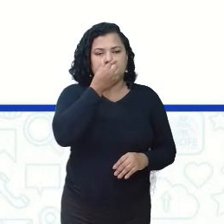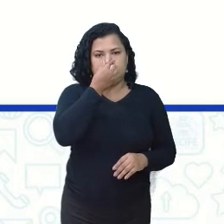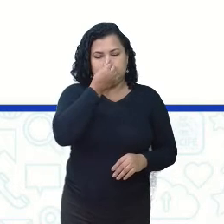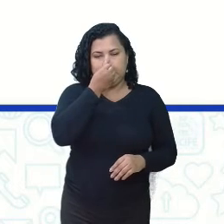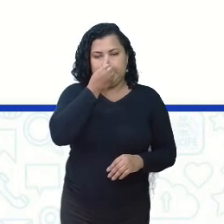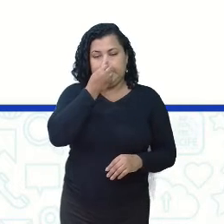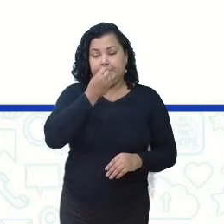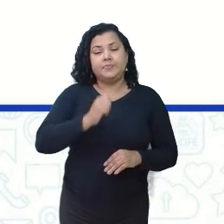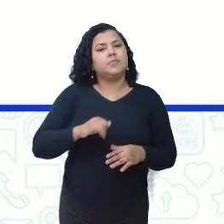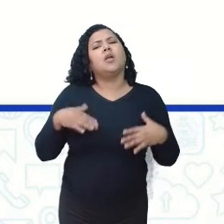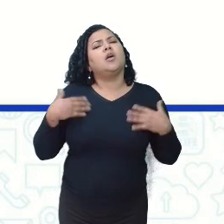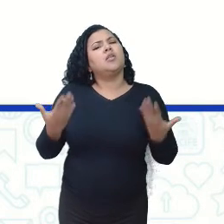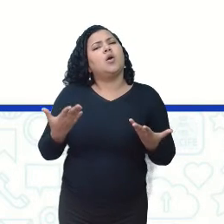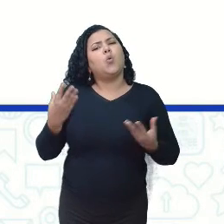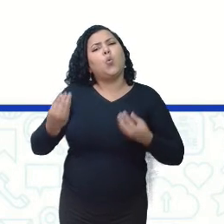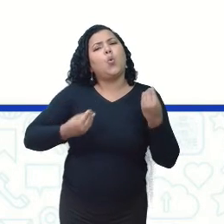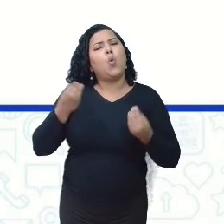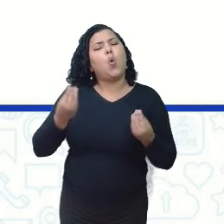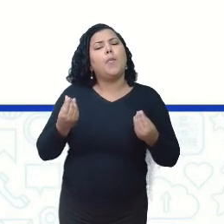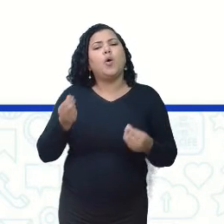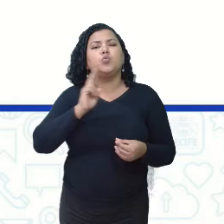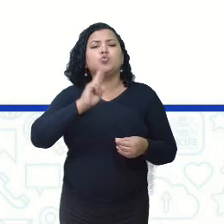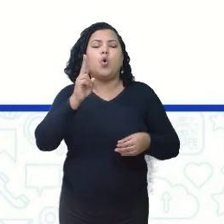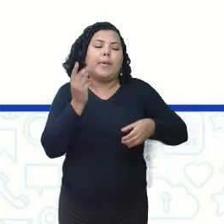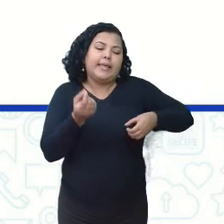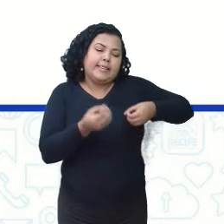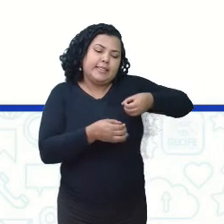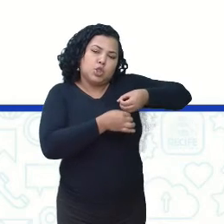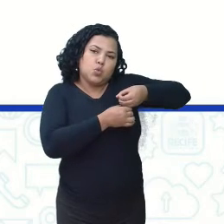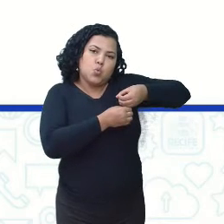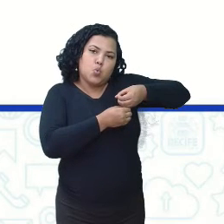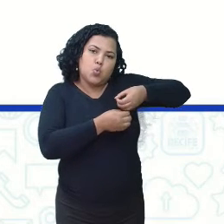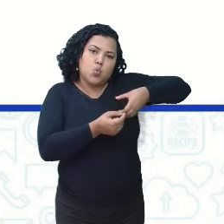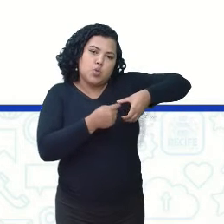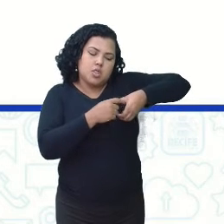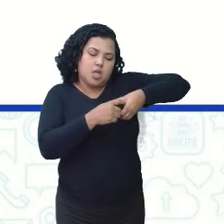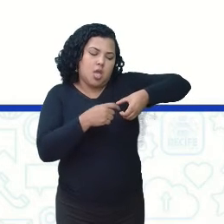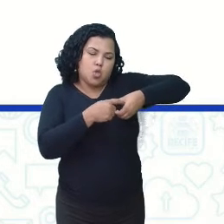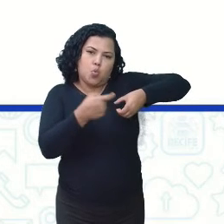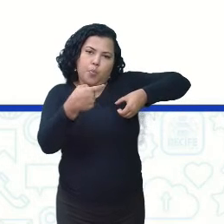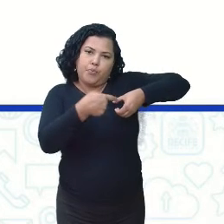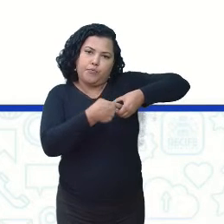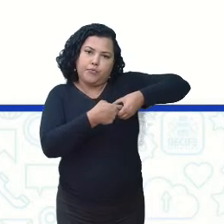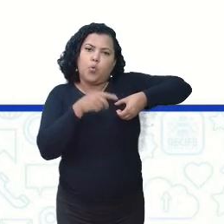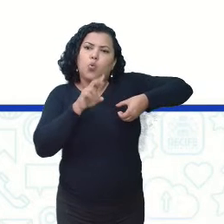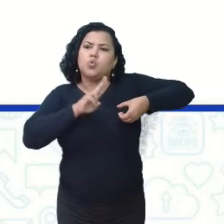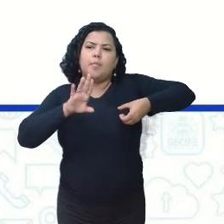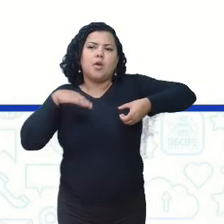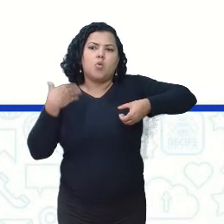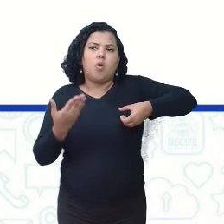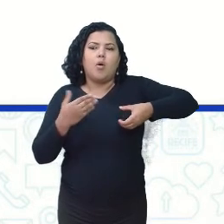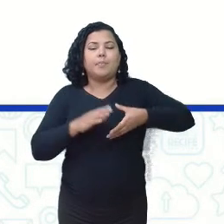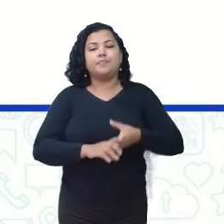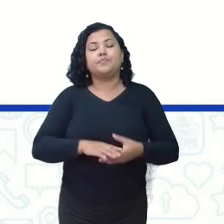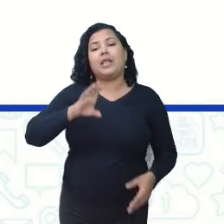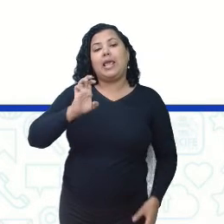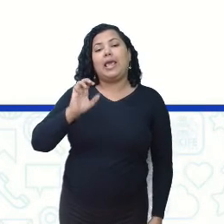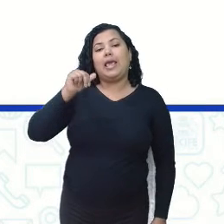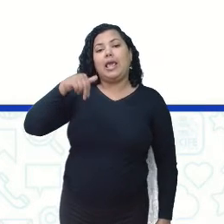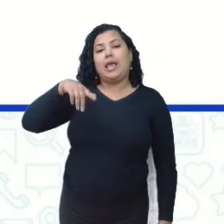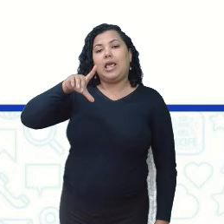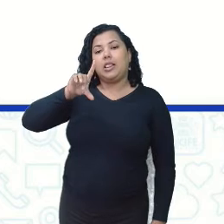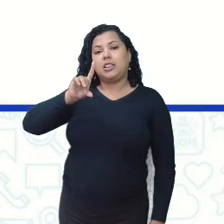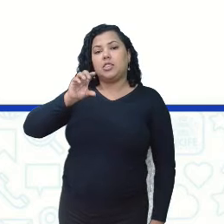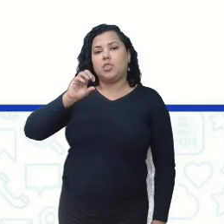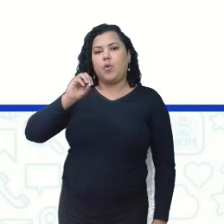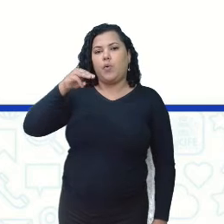como é chamada a camada interna. Ela é denominada de endométrio, que eu já falei antes a vocês, e passa